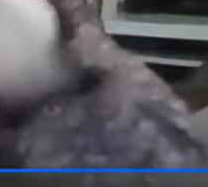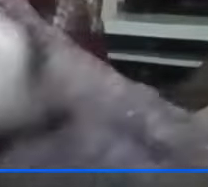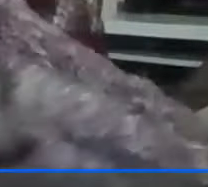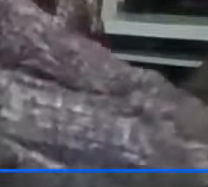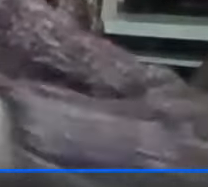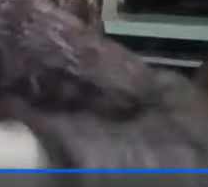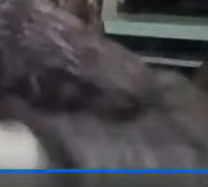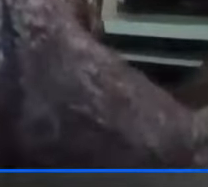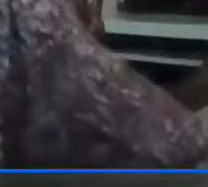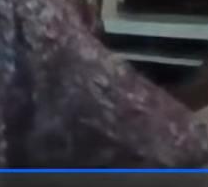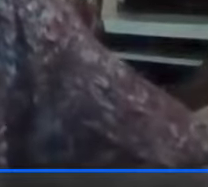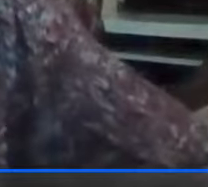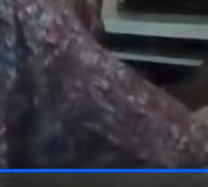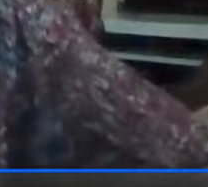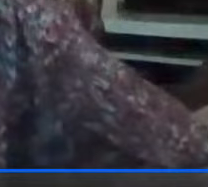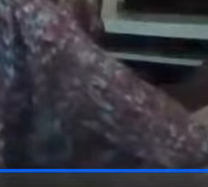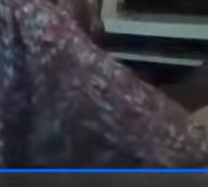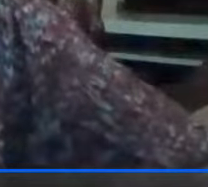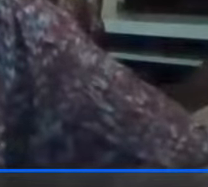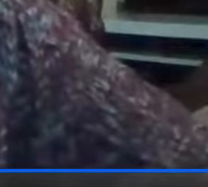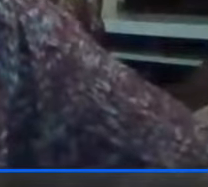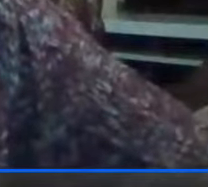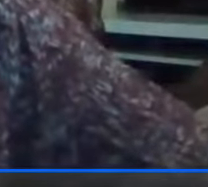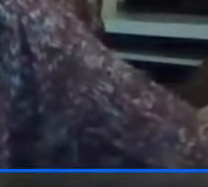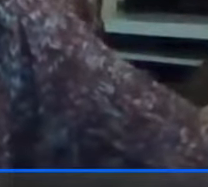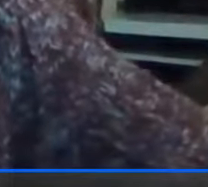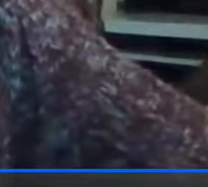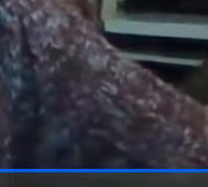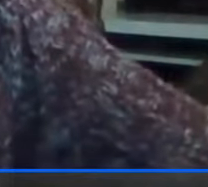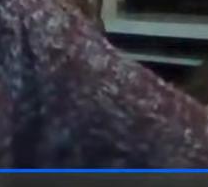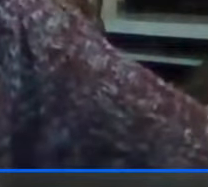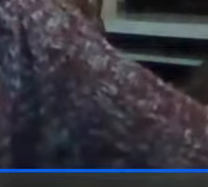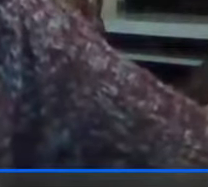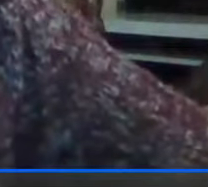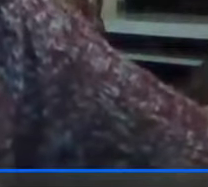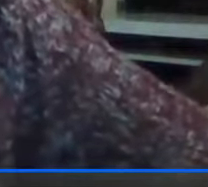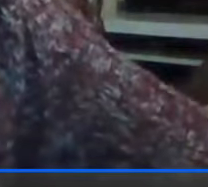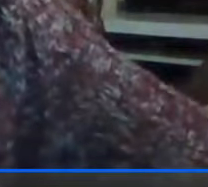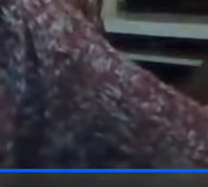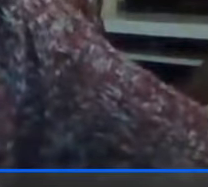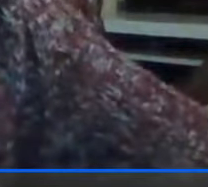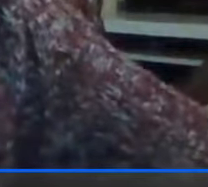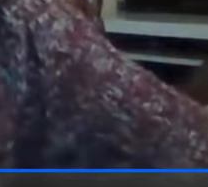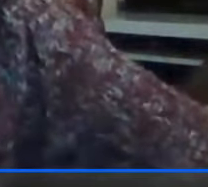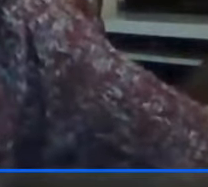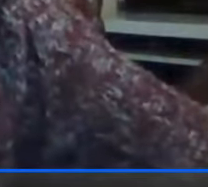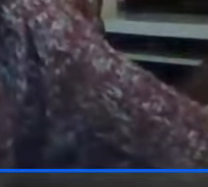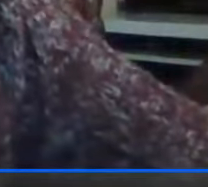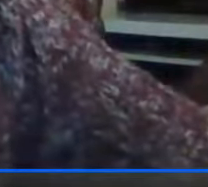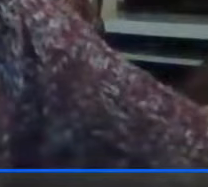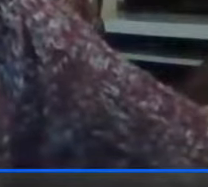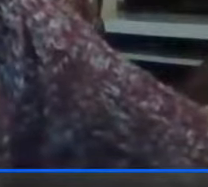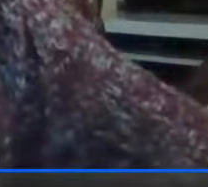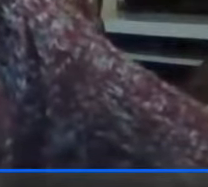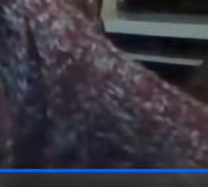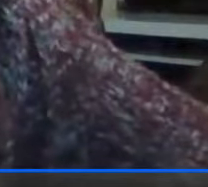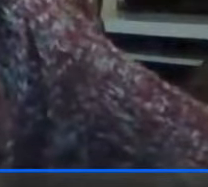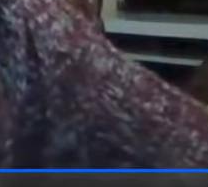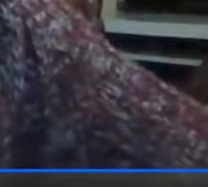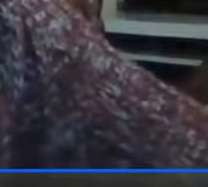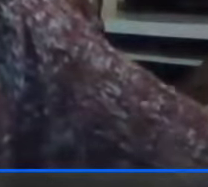num formulário online. Eu queria que tu pudesse botar no nosso chat qual é o link e se há